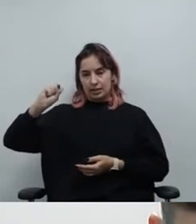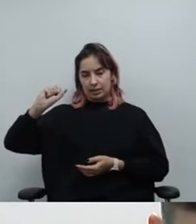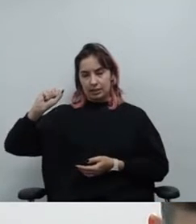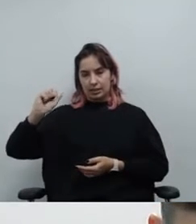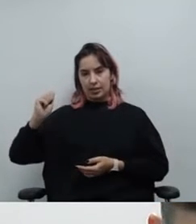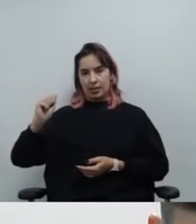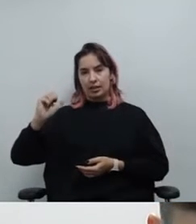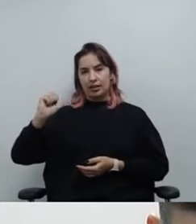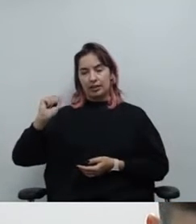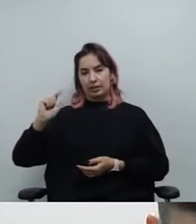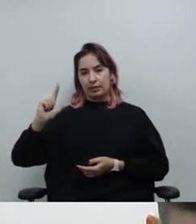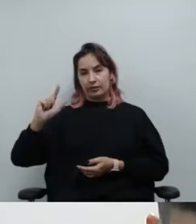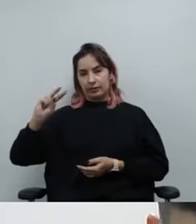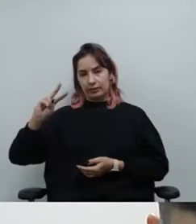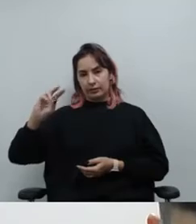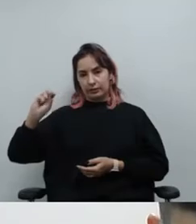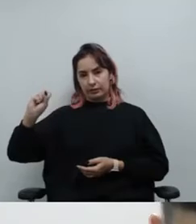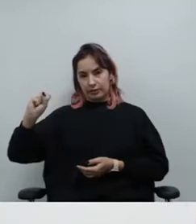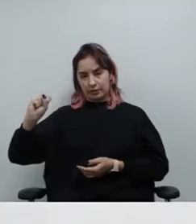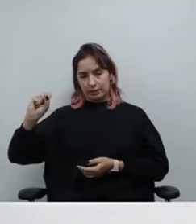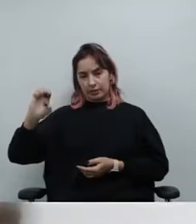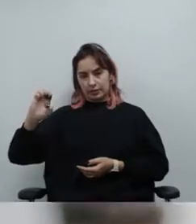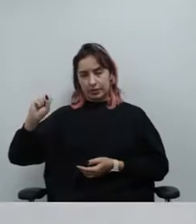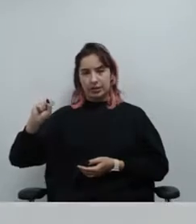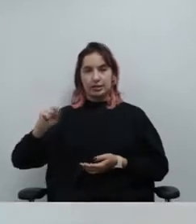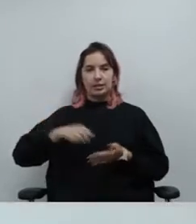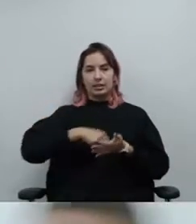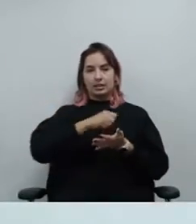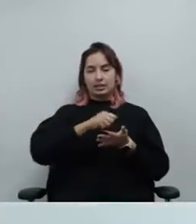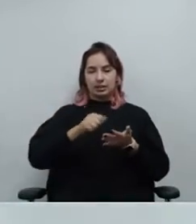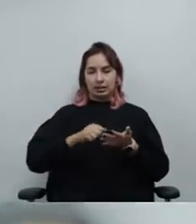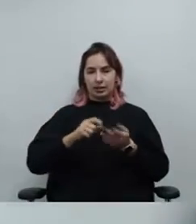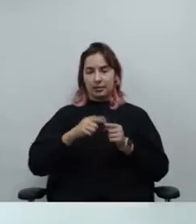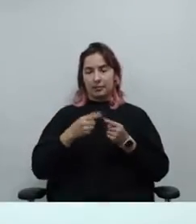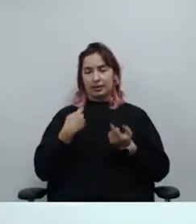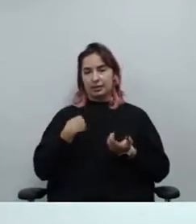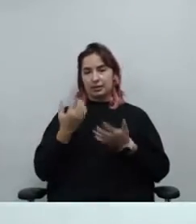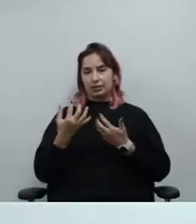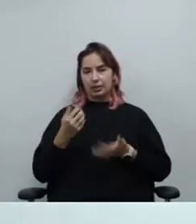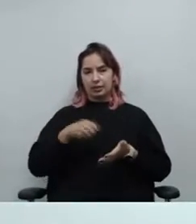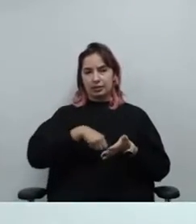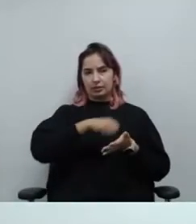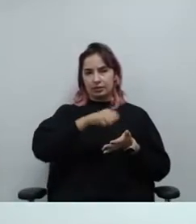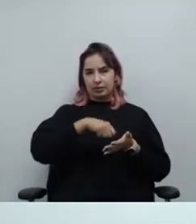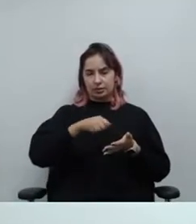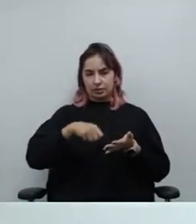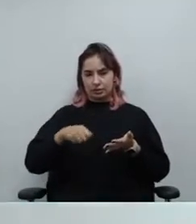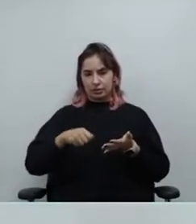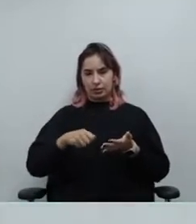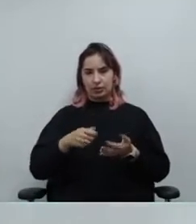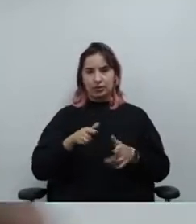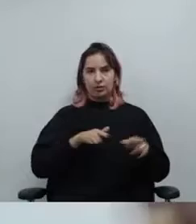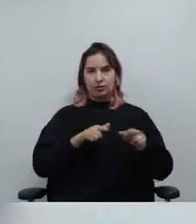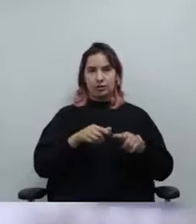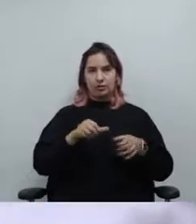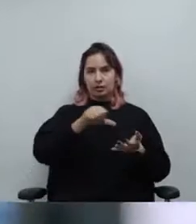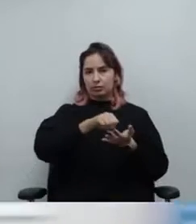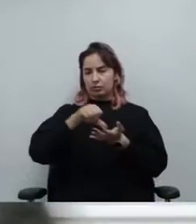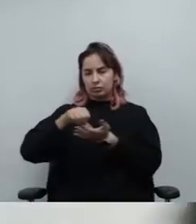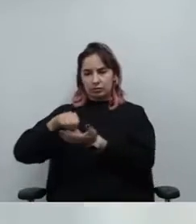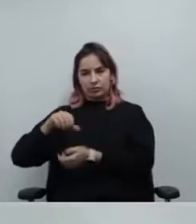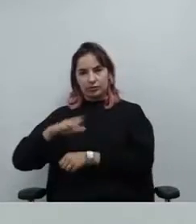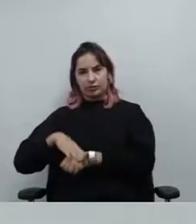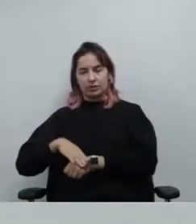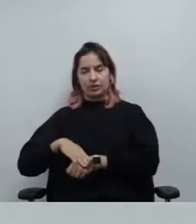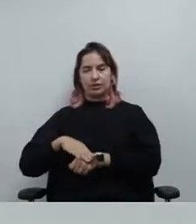está inscrita, já passo a palavra no momento aberto, mas não sem antes registrar, Vanessa, a qualidade do trabalho que o núcleo tem feito, né, aqui